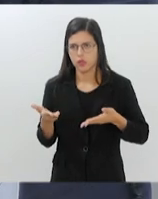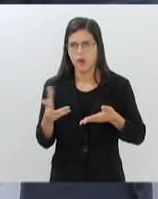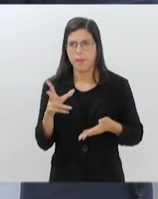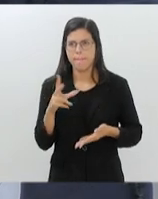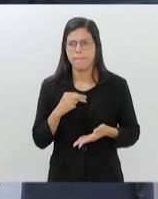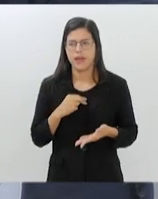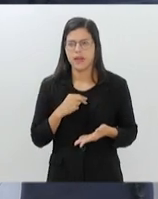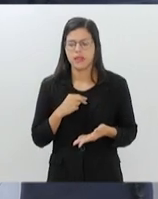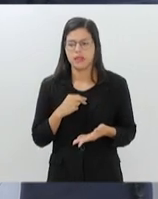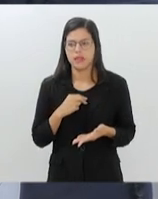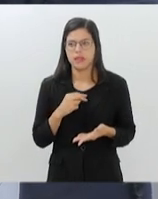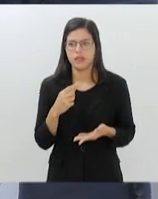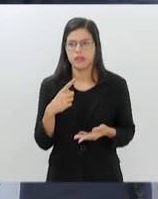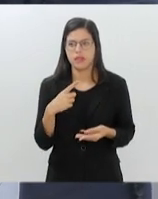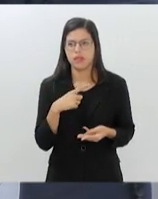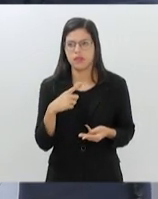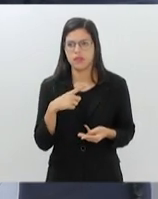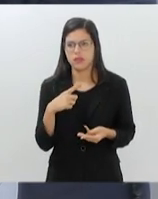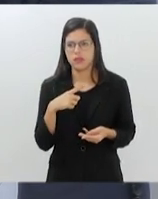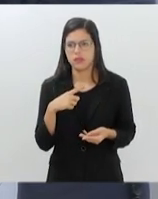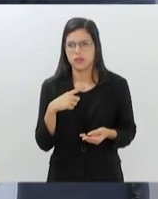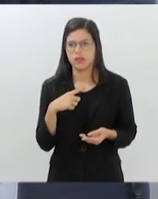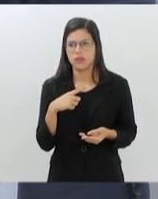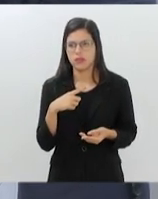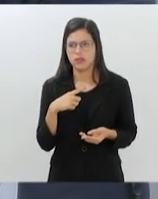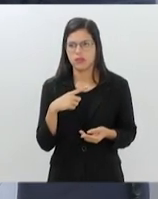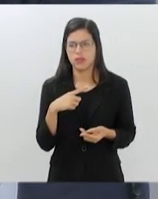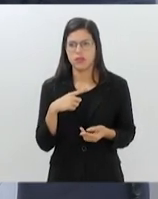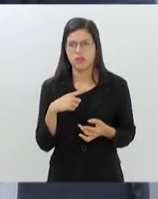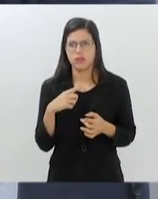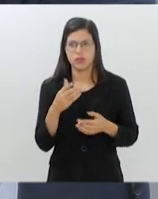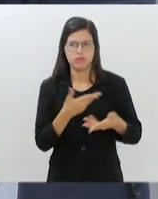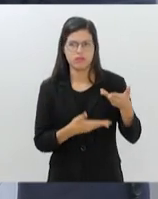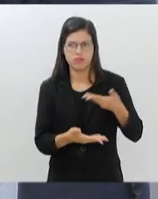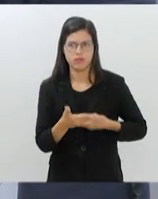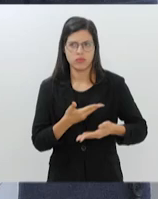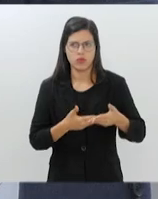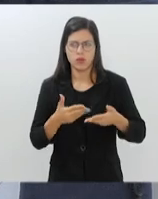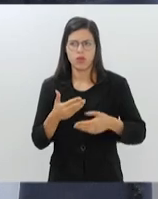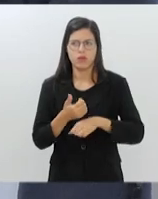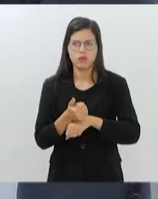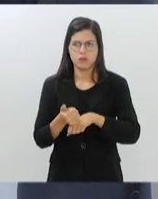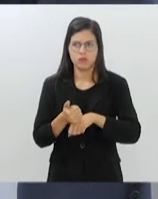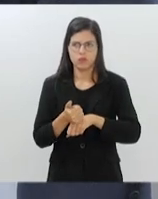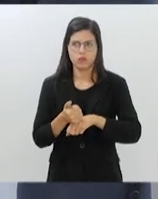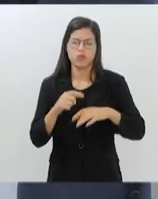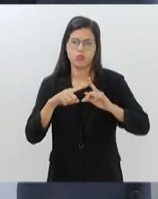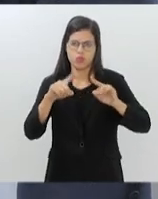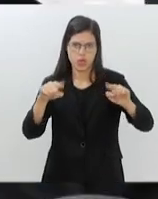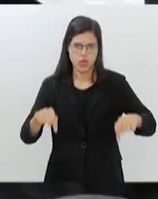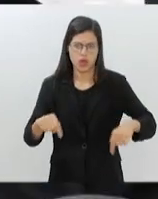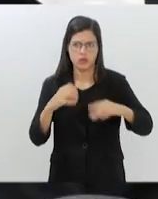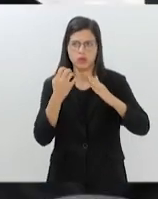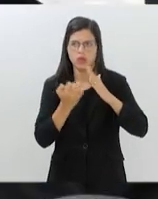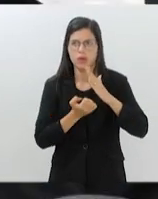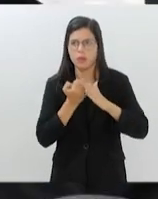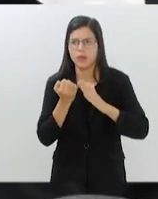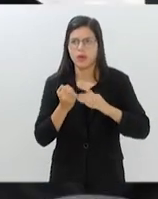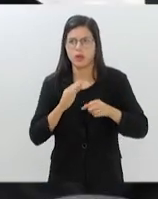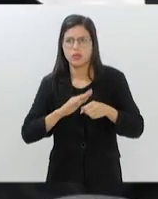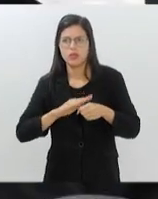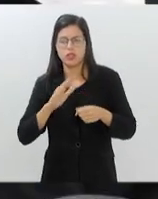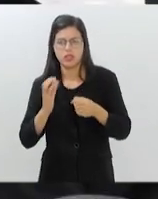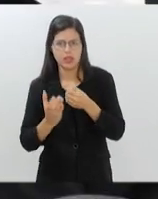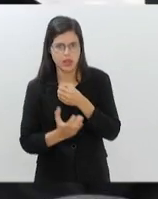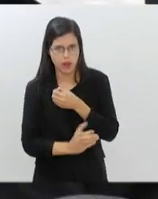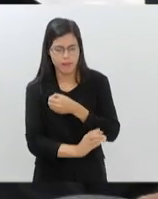ter esse tipo de interação porque a interação que eu pressuponho que a senhora Acabou de afirmar a senhora Acabou de afirmar de saneamento